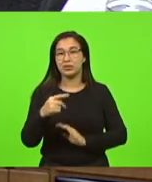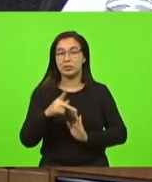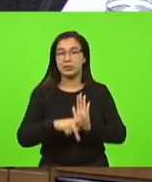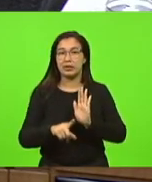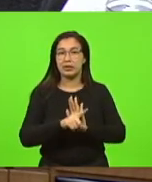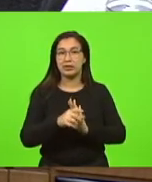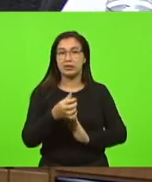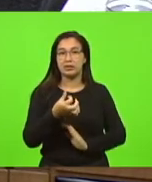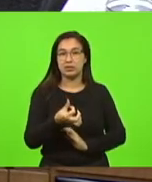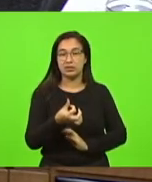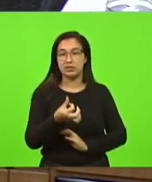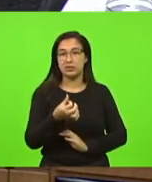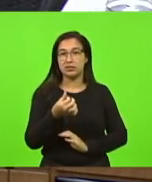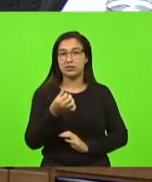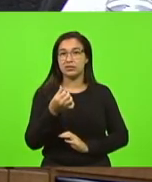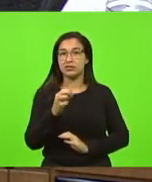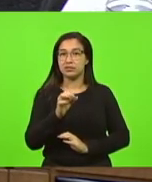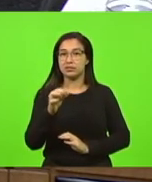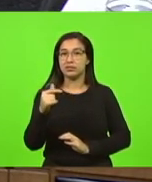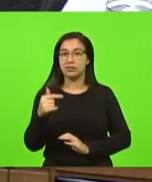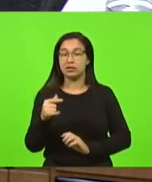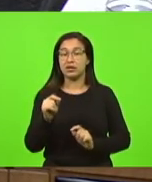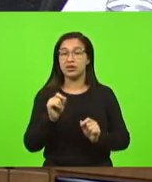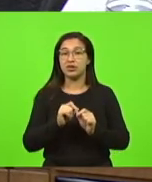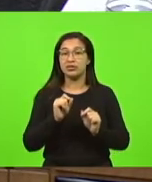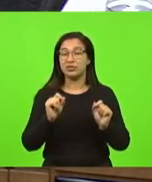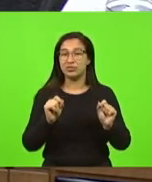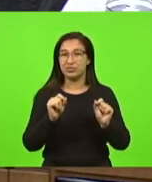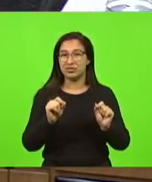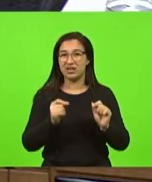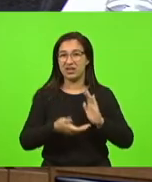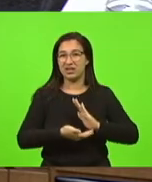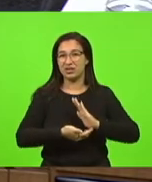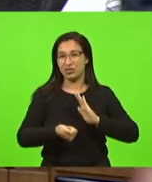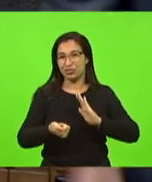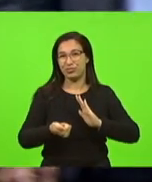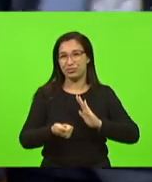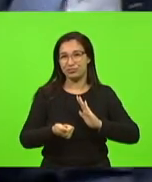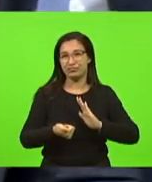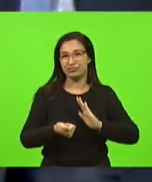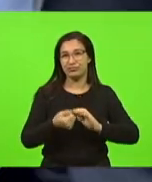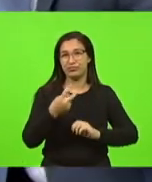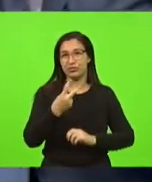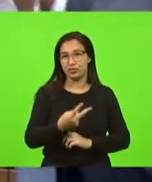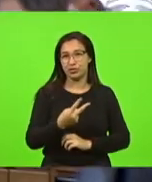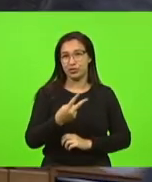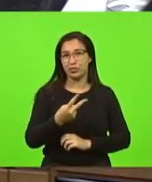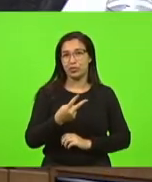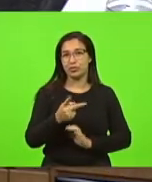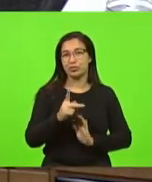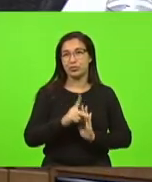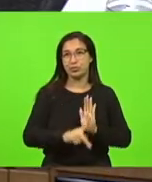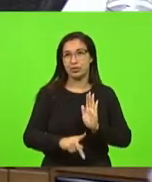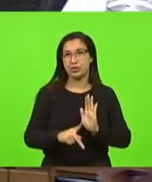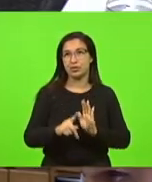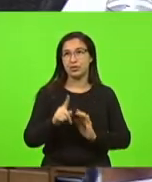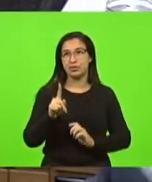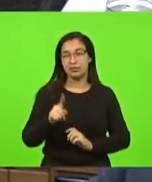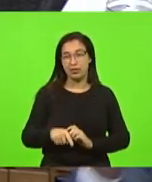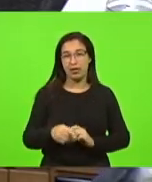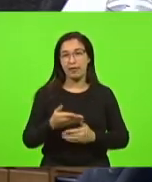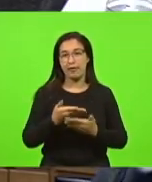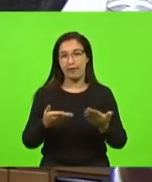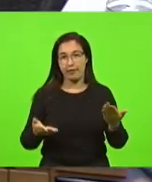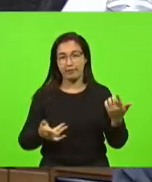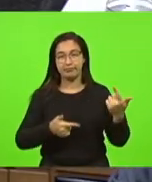digitar, foi feito a retirada do anexo 2 do presente projeto de lei, que trata das competências dos